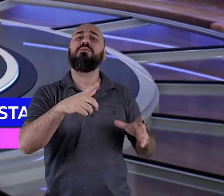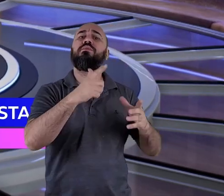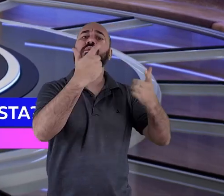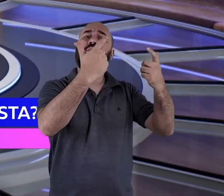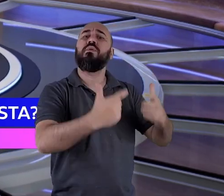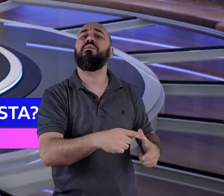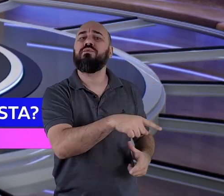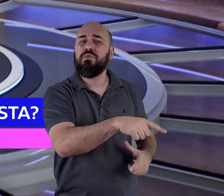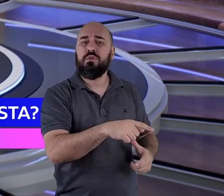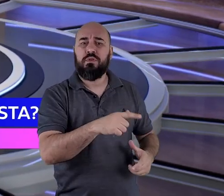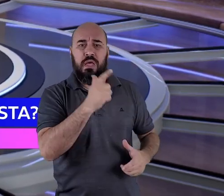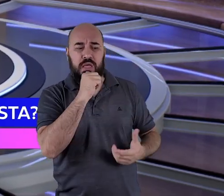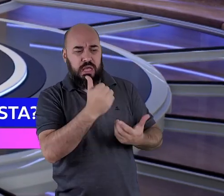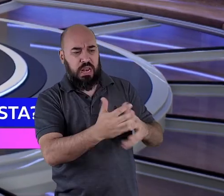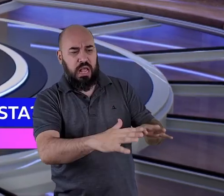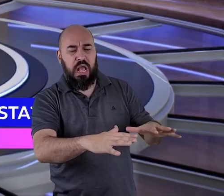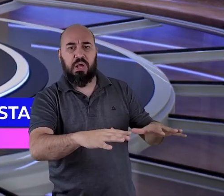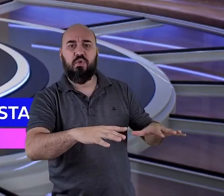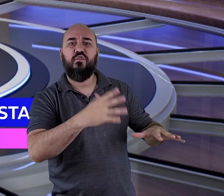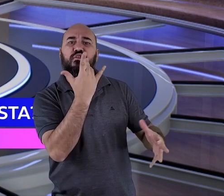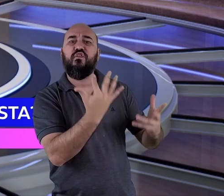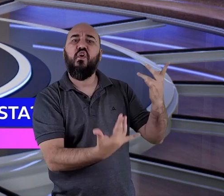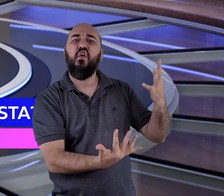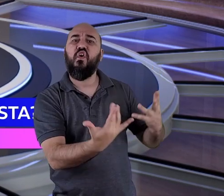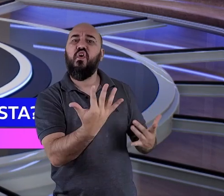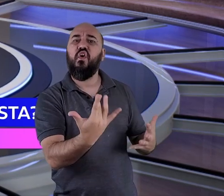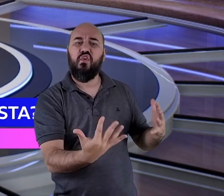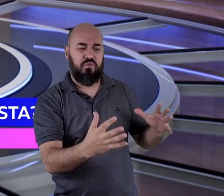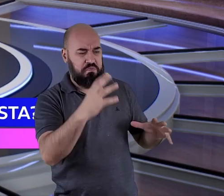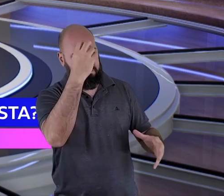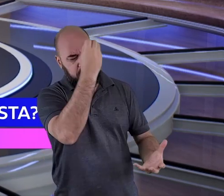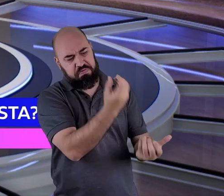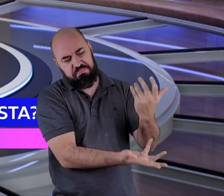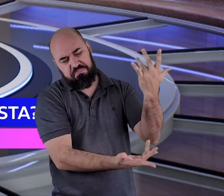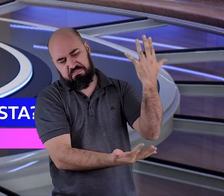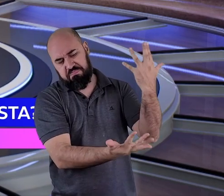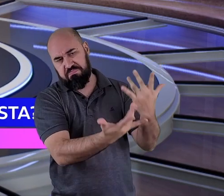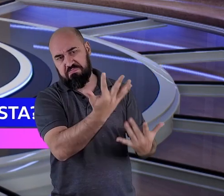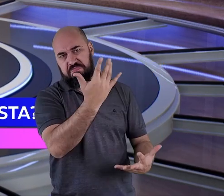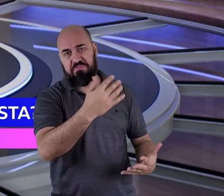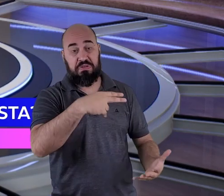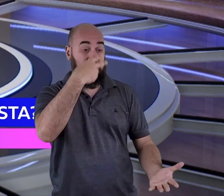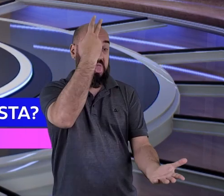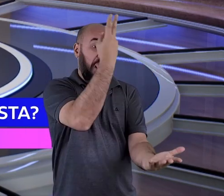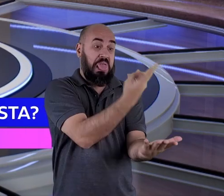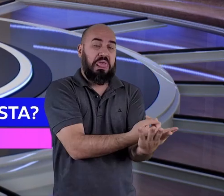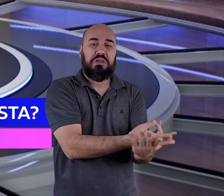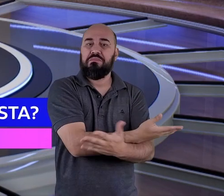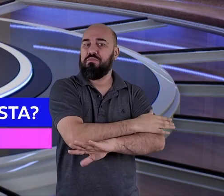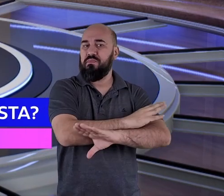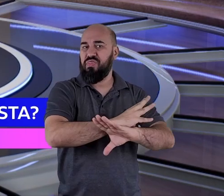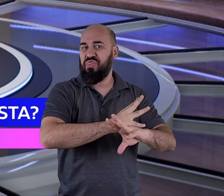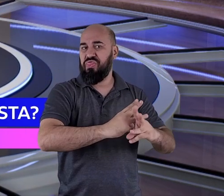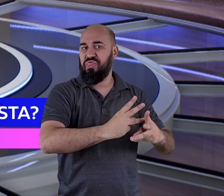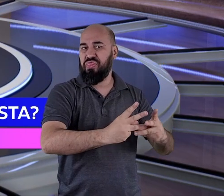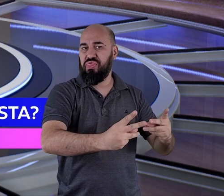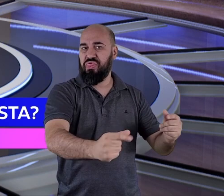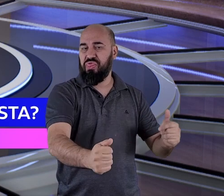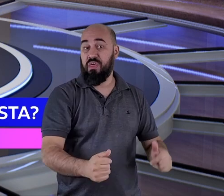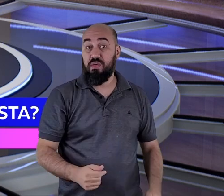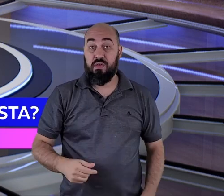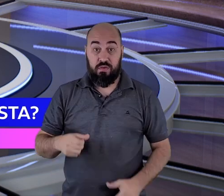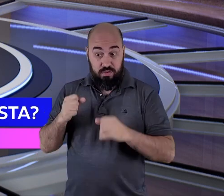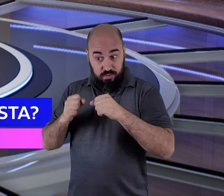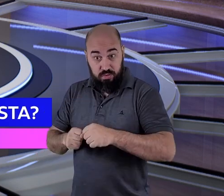outros foram mortos com a espada que saía da boca daquele que estava montado no cavalo.